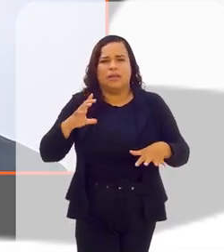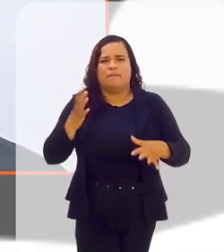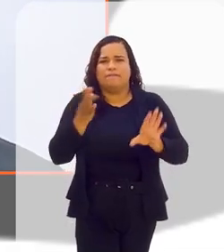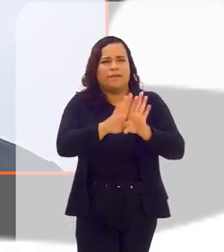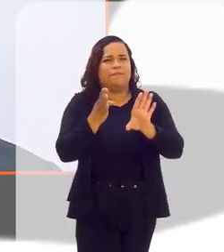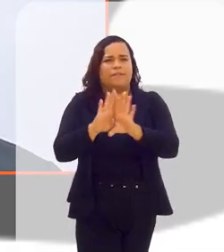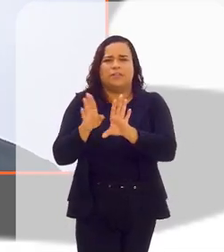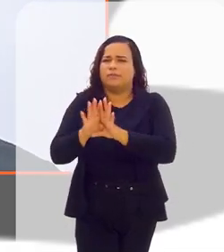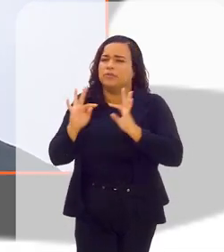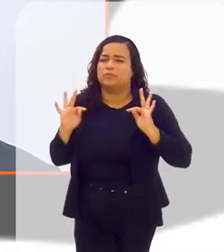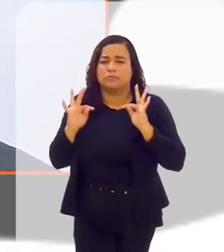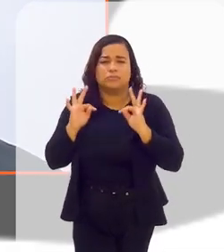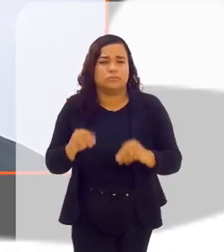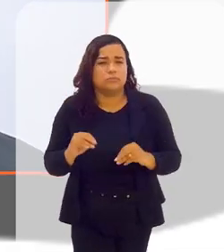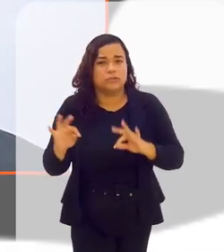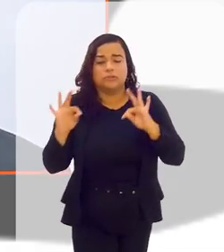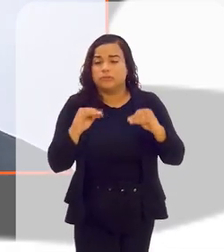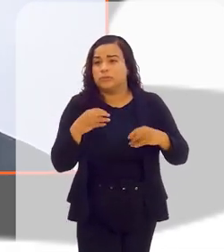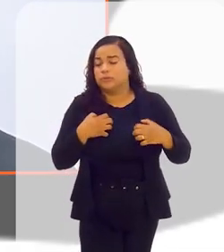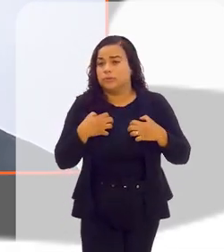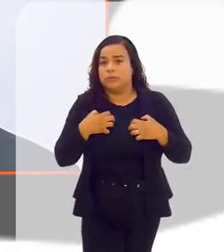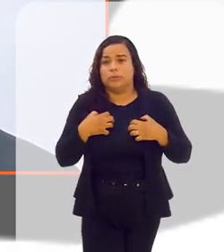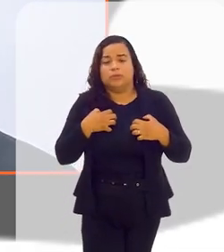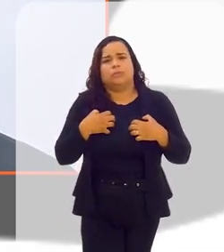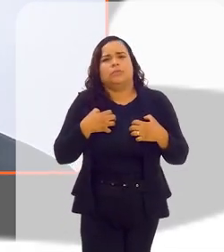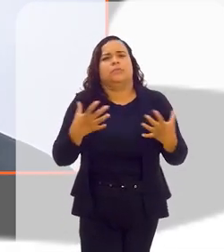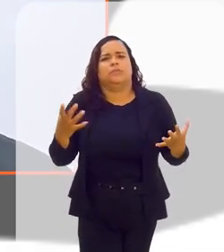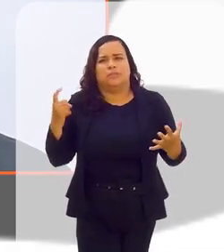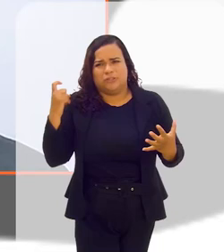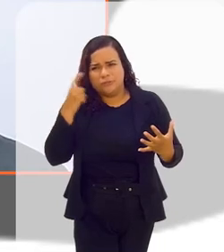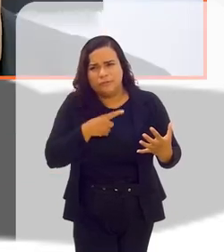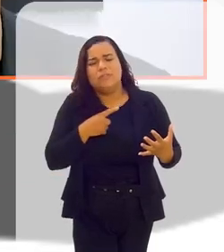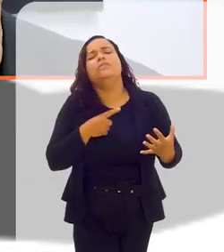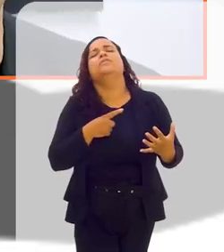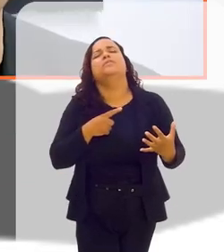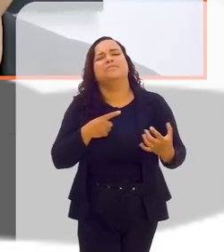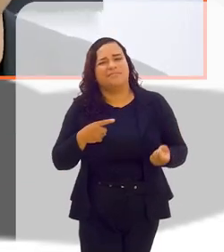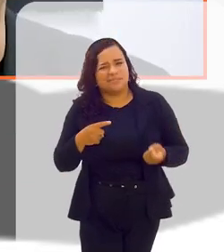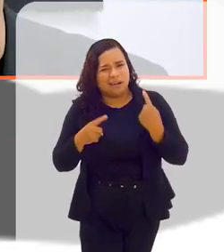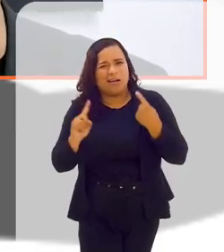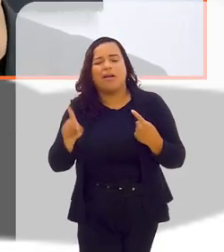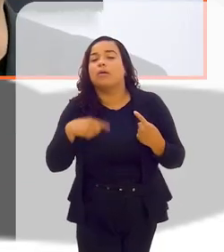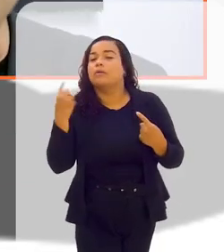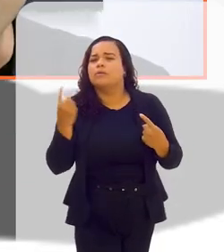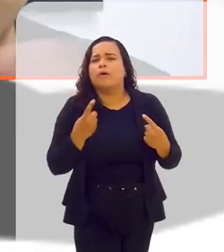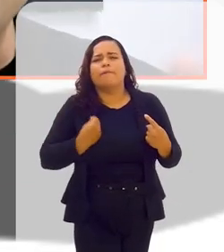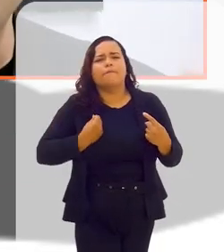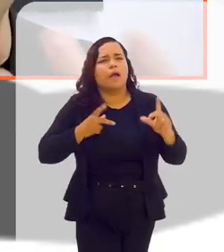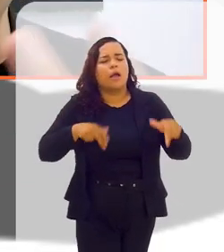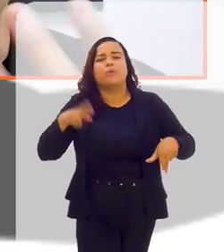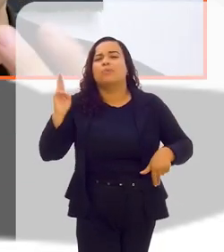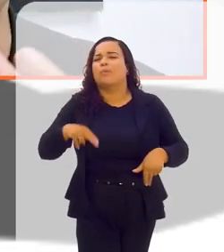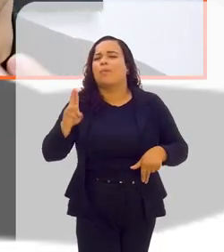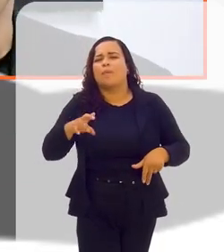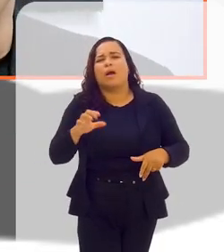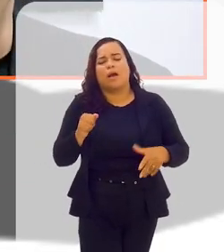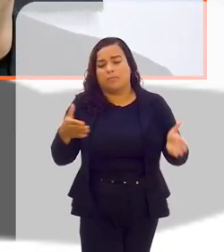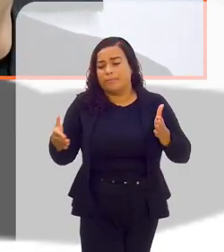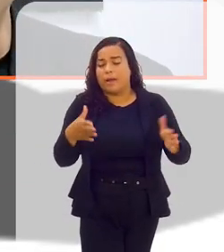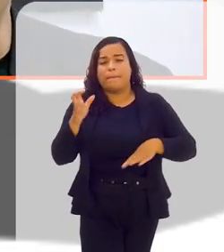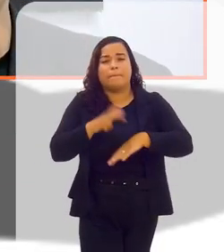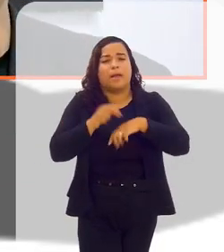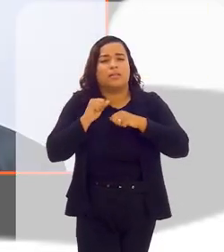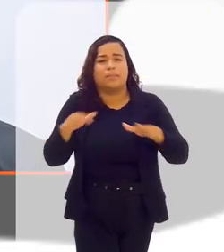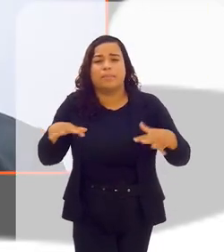teve o lockdown, onde todo mundo ficou paralisado, né, Cláudia? Foi uma coisa estranha, foi algo que a gente nunca tinha vivido,